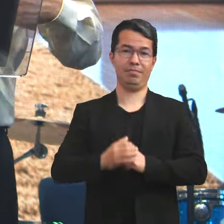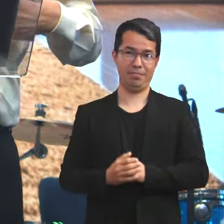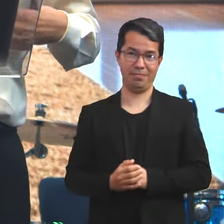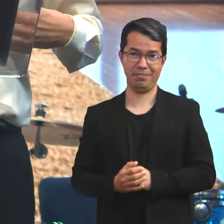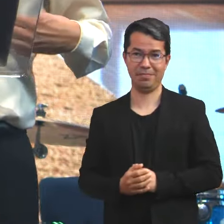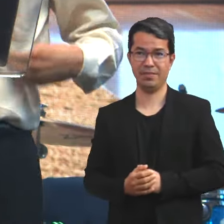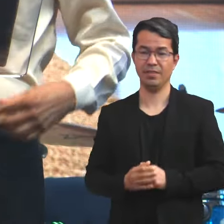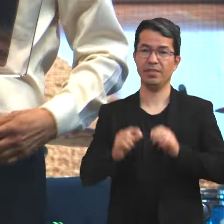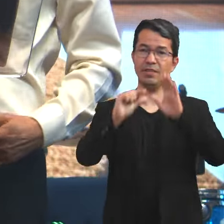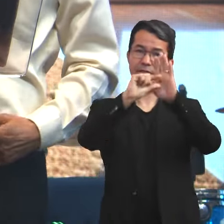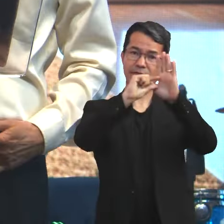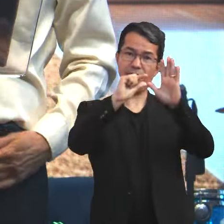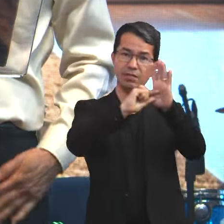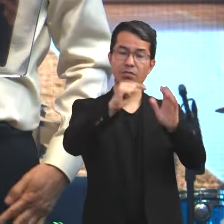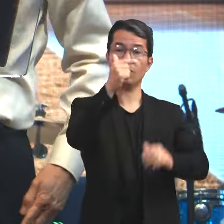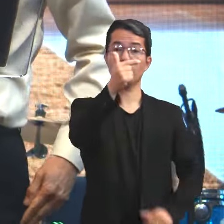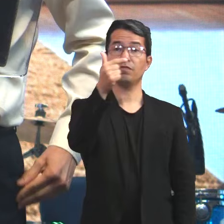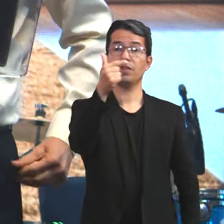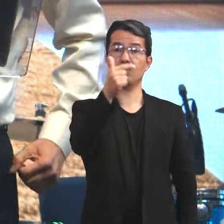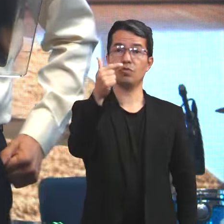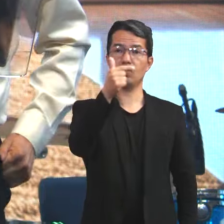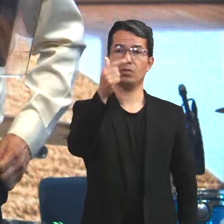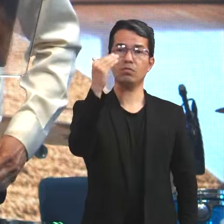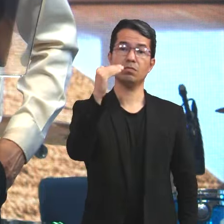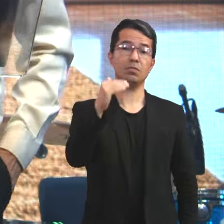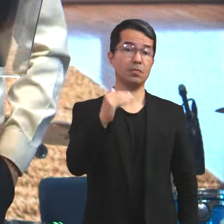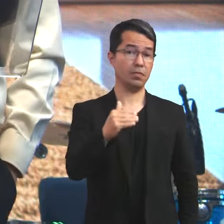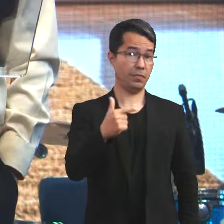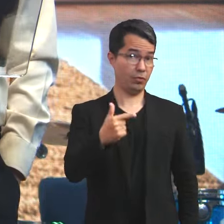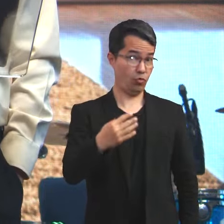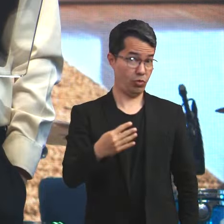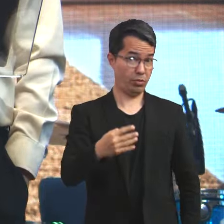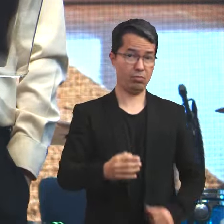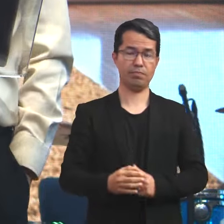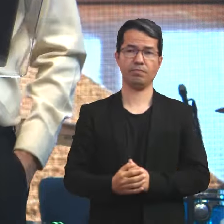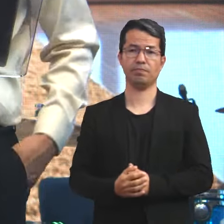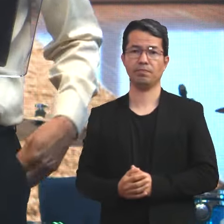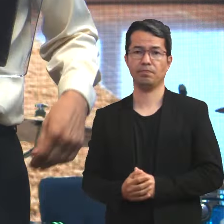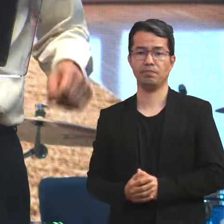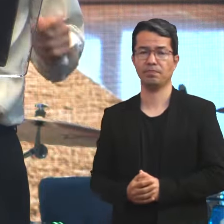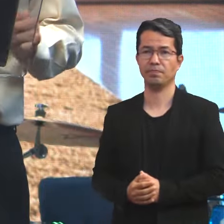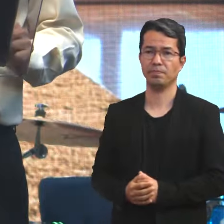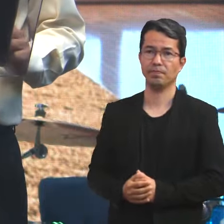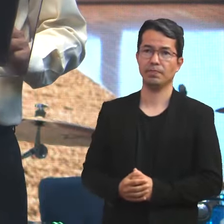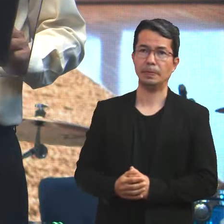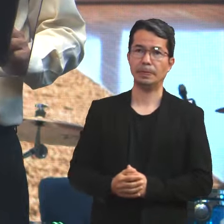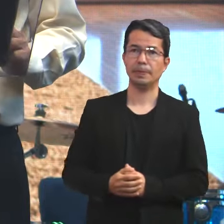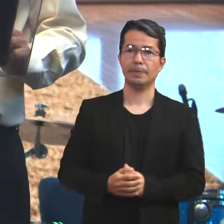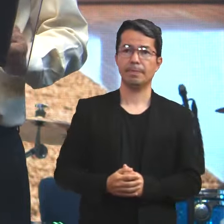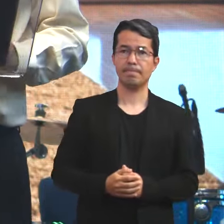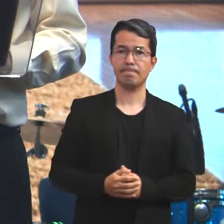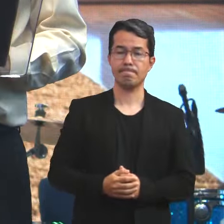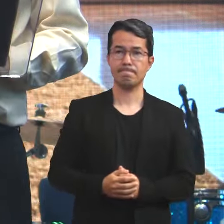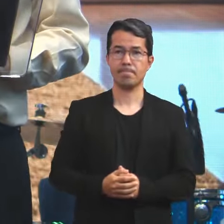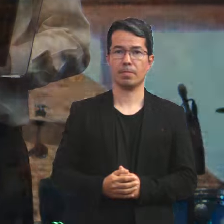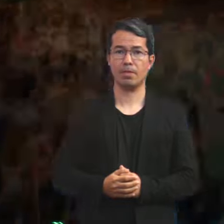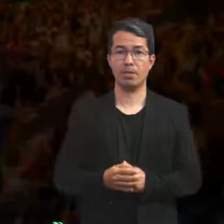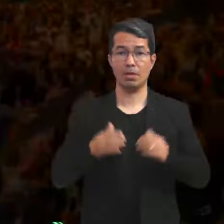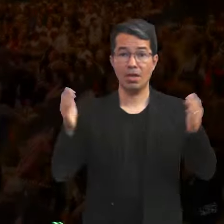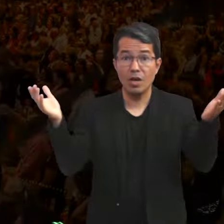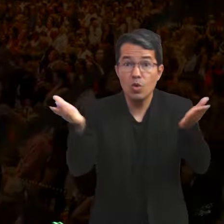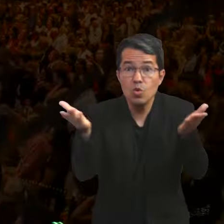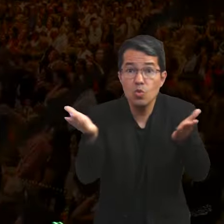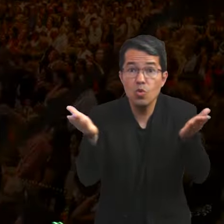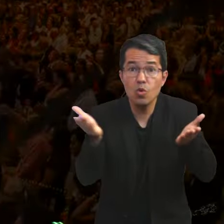20 Versículos 22 al 24 Versículos 22 a 24 e agora eis que